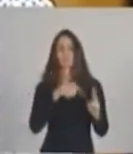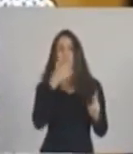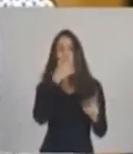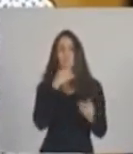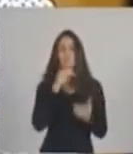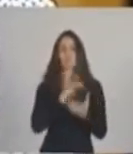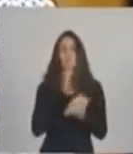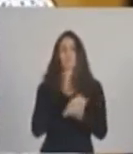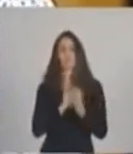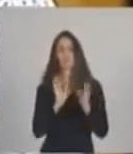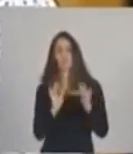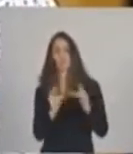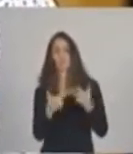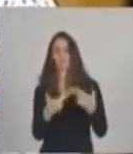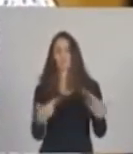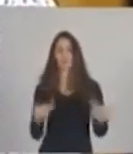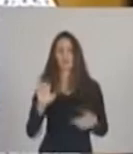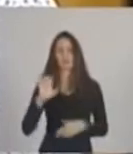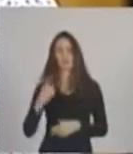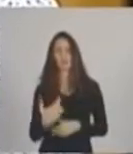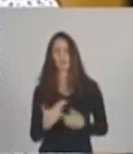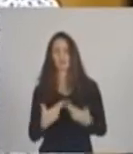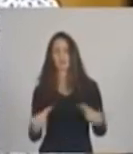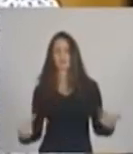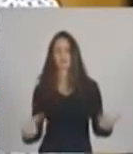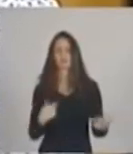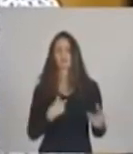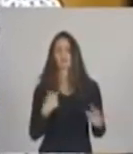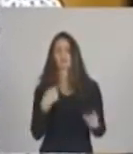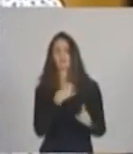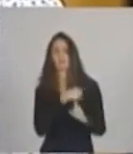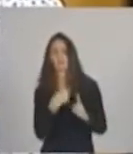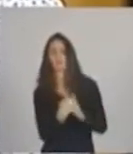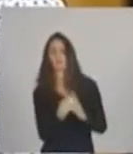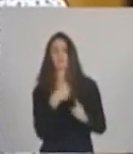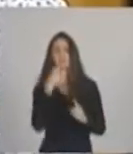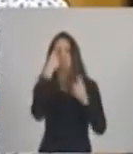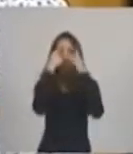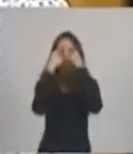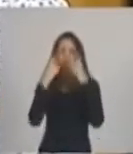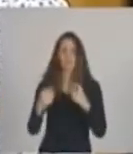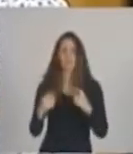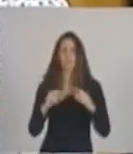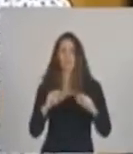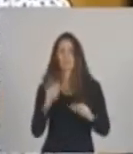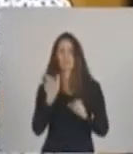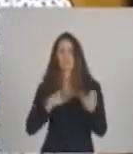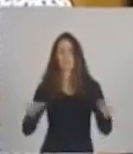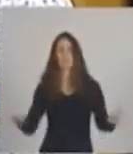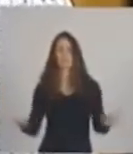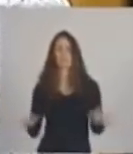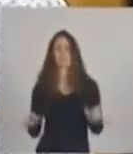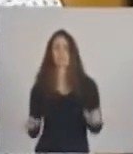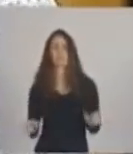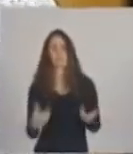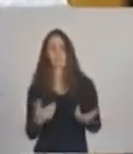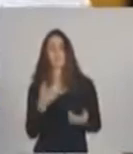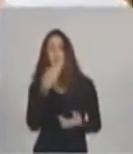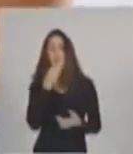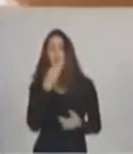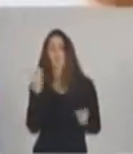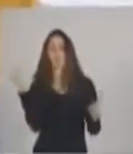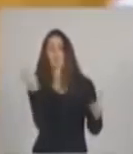maridos, companheiros, ex-companheiros e da agressividade humana que, no caso delas, tem vindo do lado